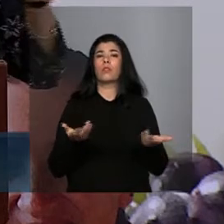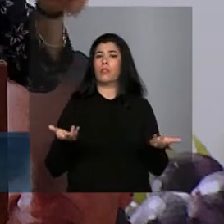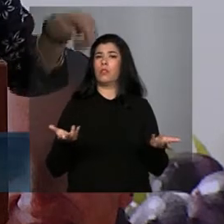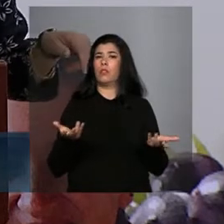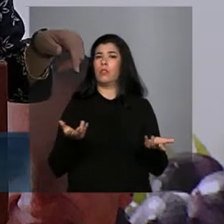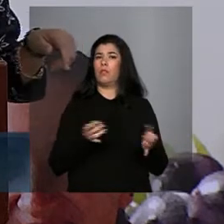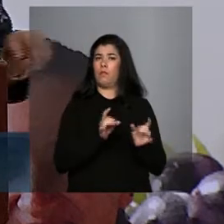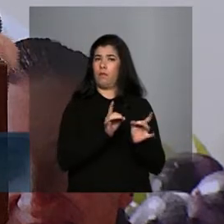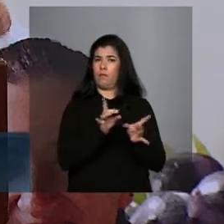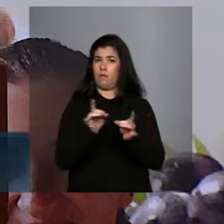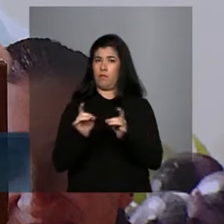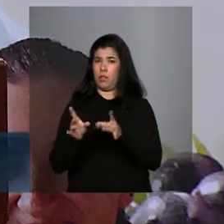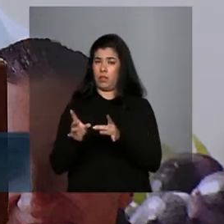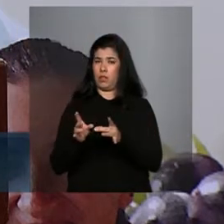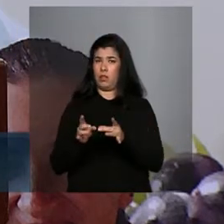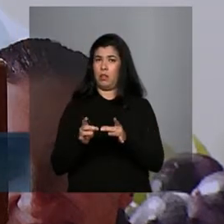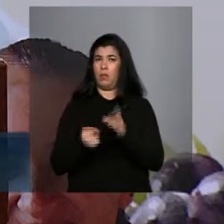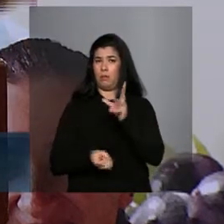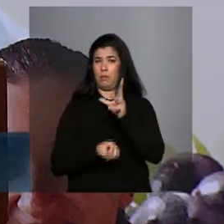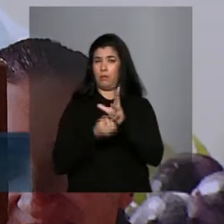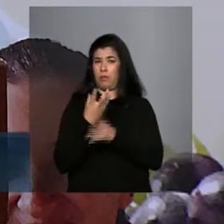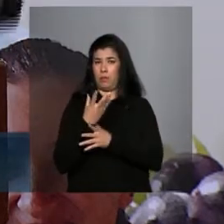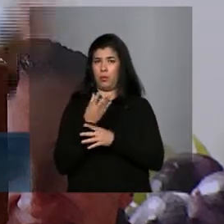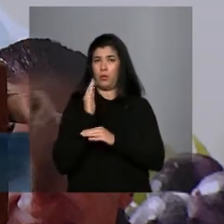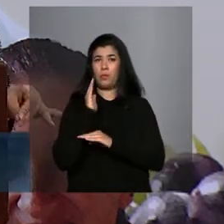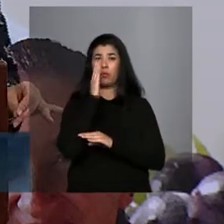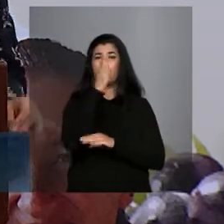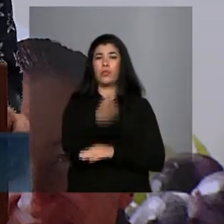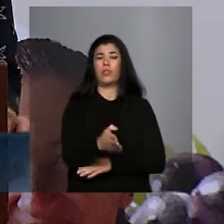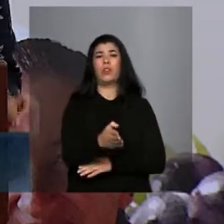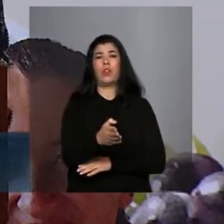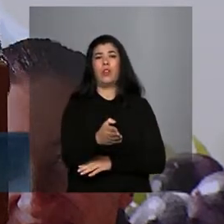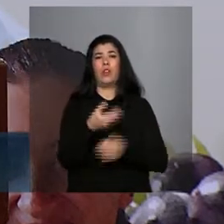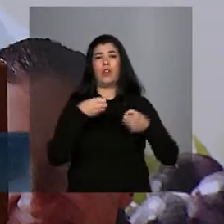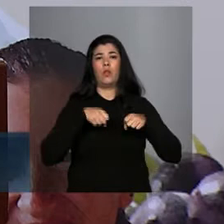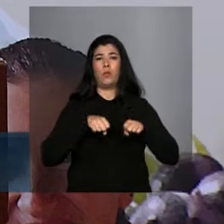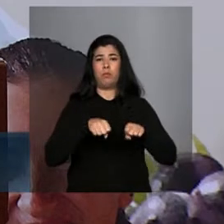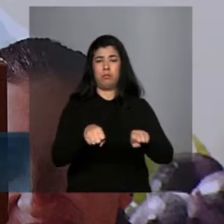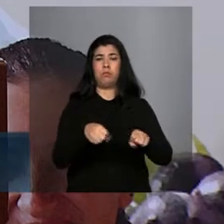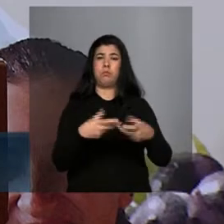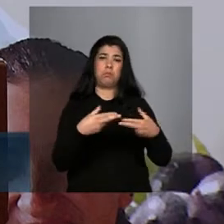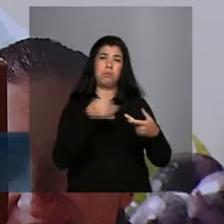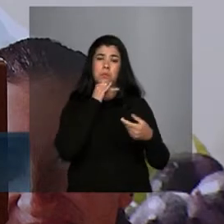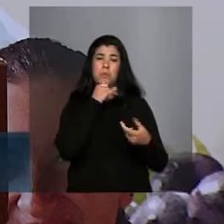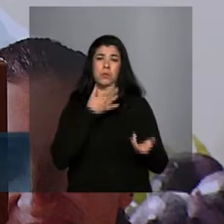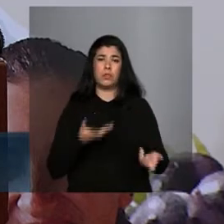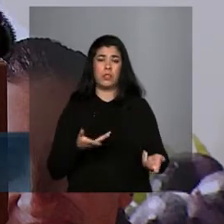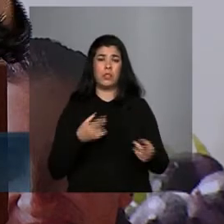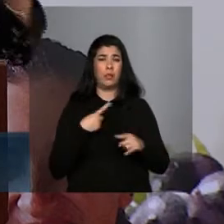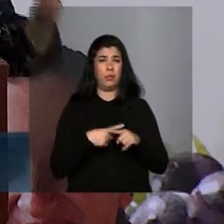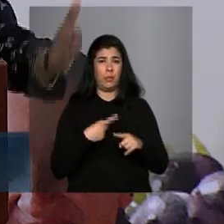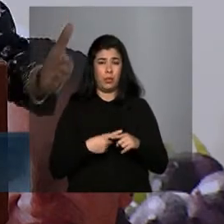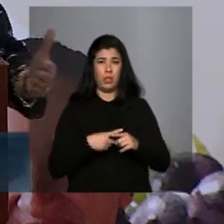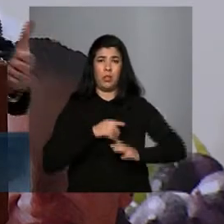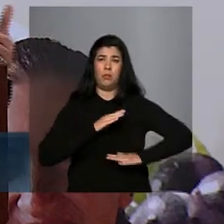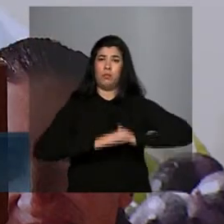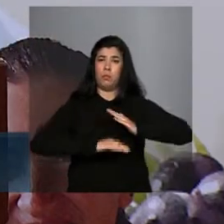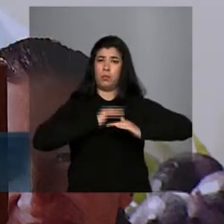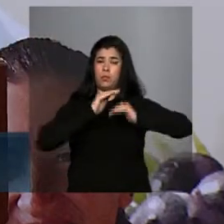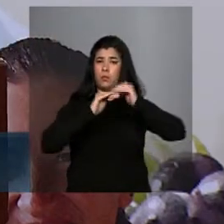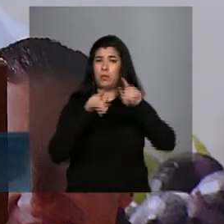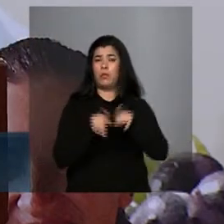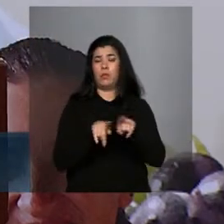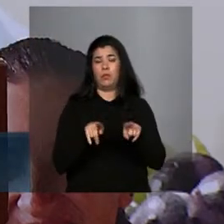esses programas, ela vai vender direto para o mercado. Por quê? Porque ela evoluiu,